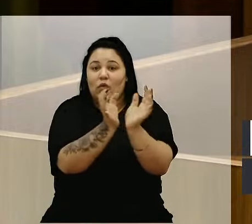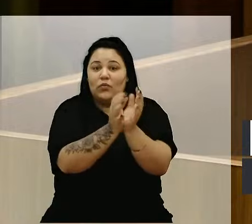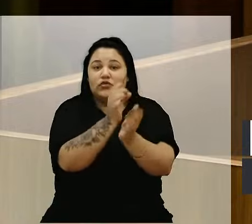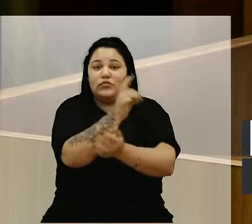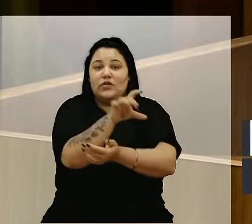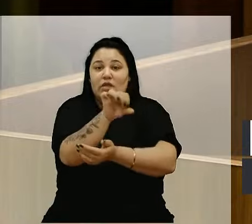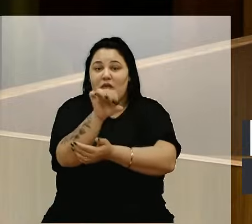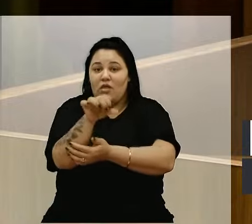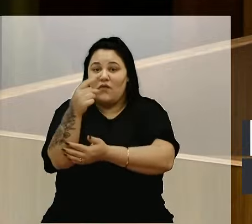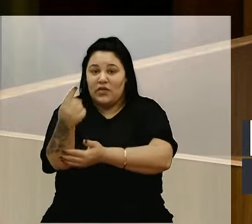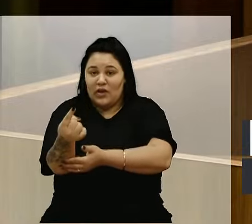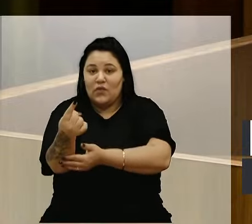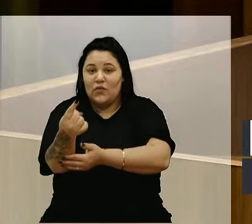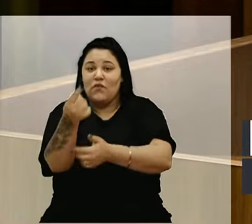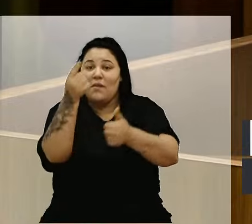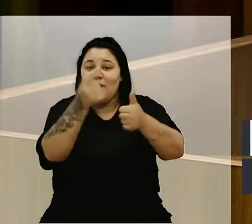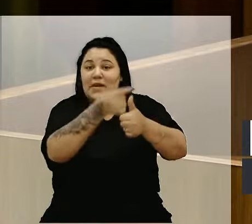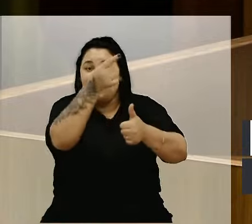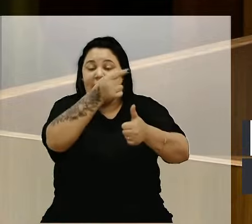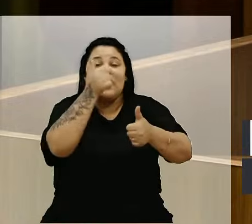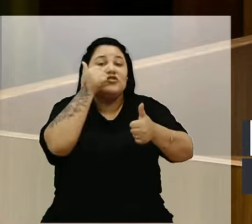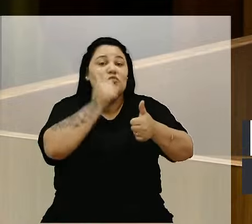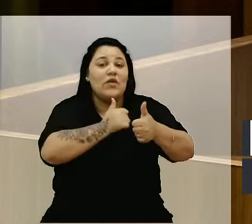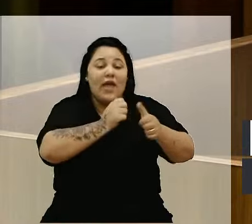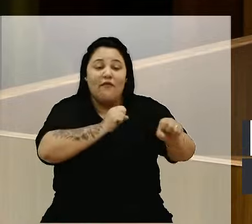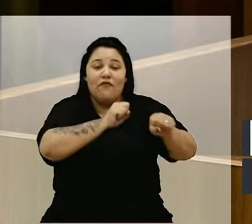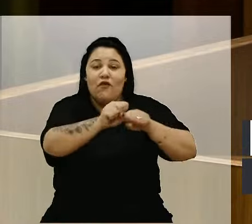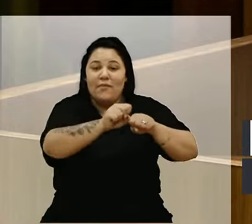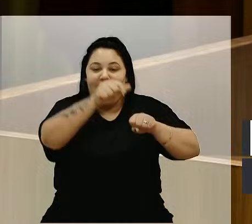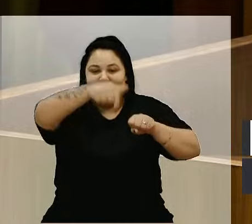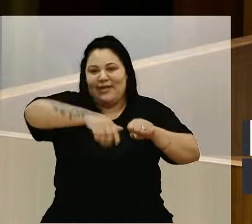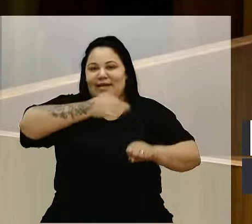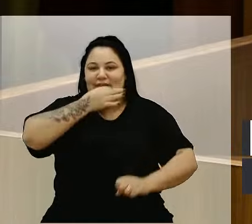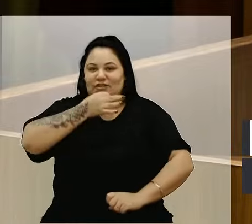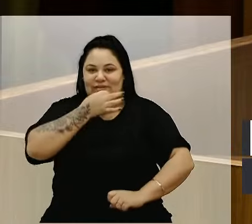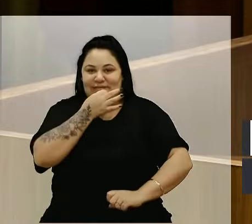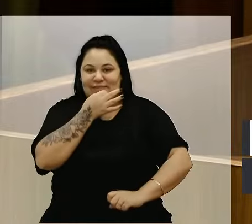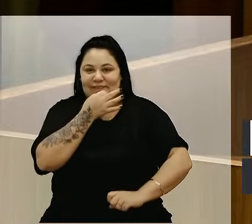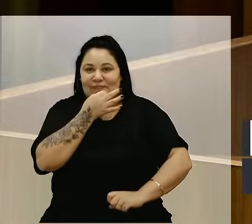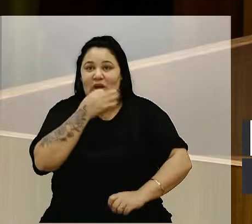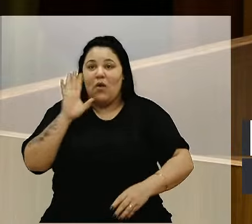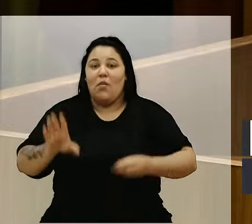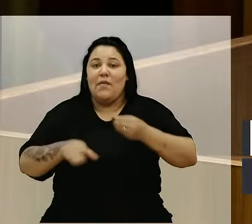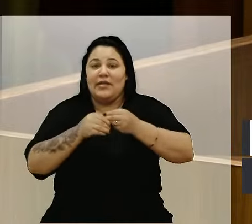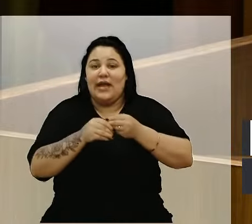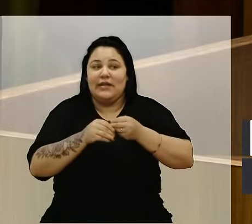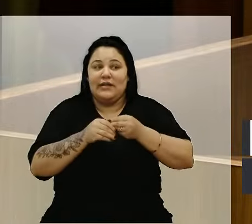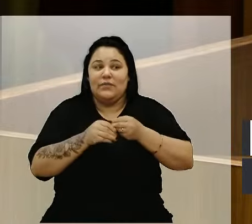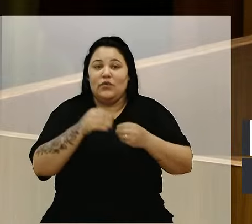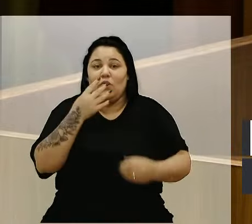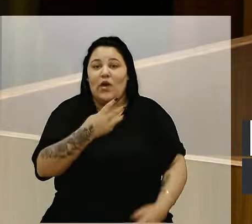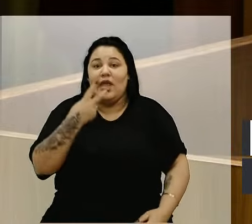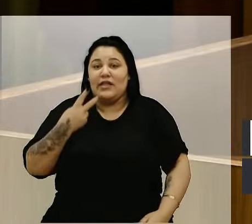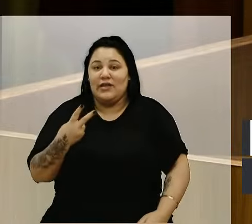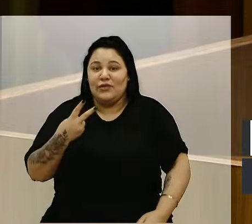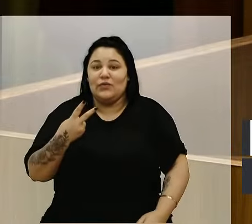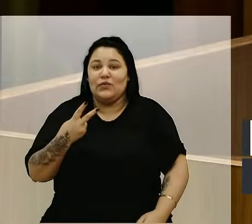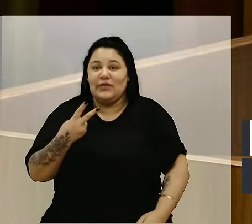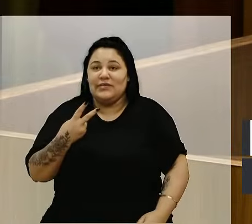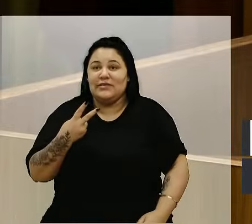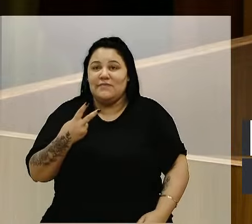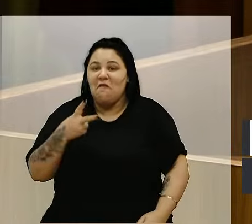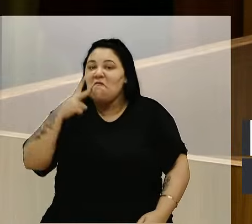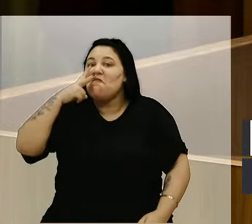1991 foi a primeira de mulheres formadas aqui em Caxias do Sul, composta por 42 bravas policiais